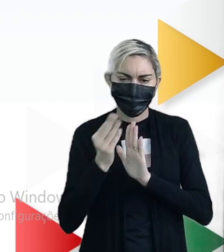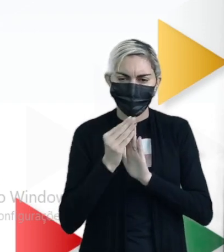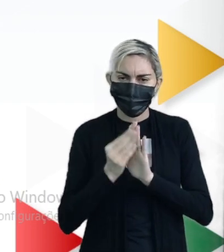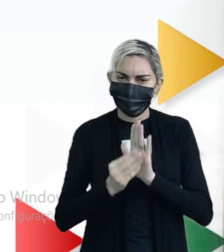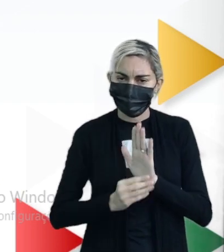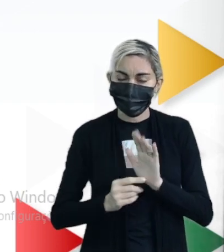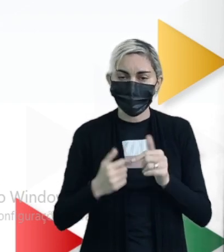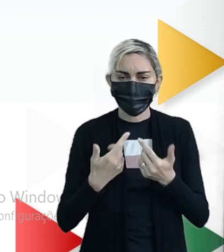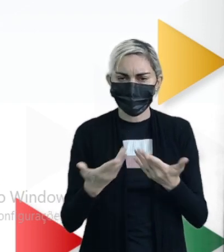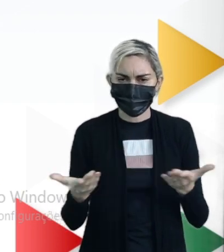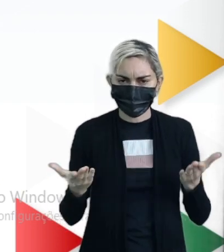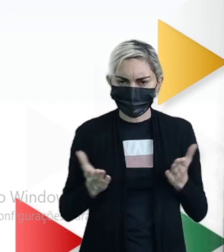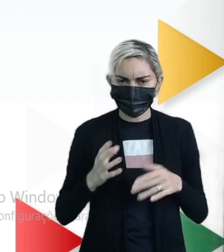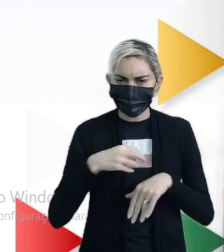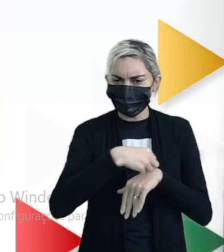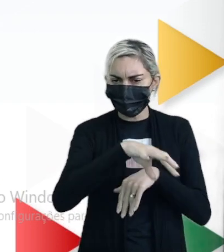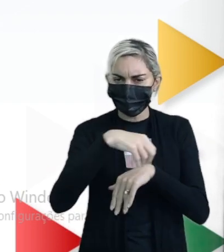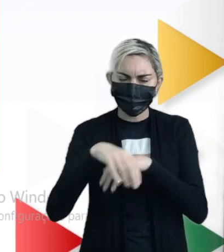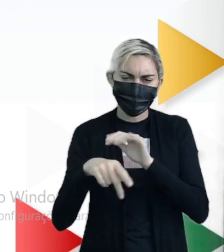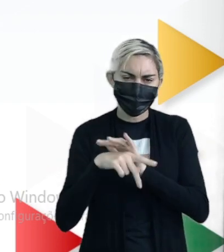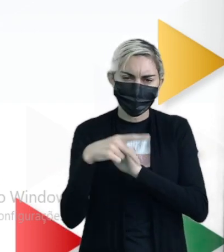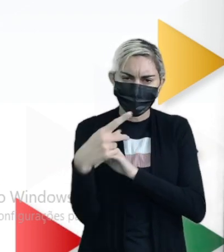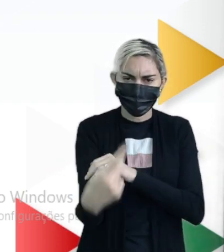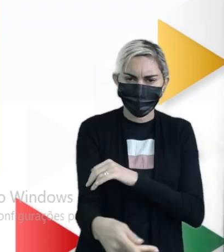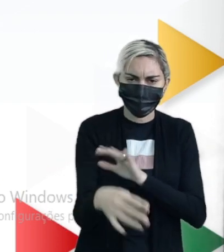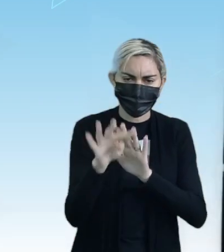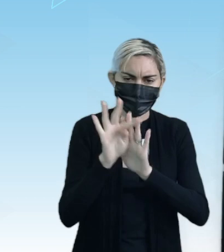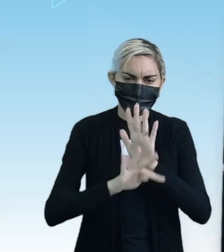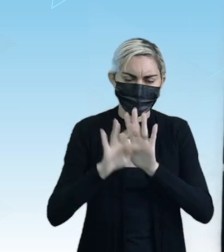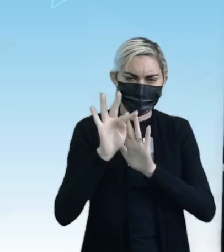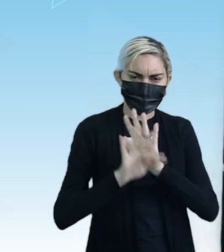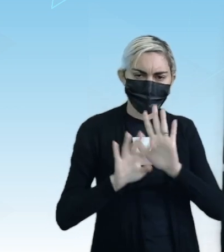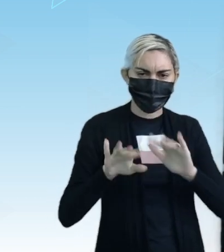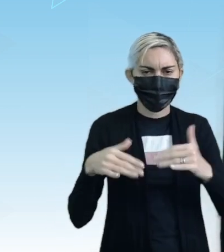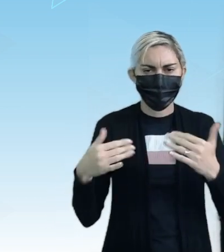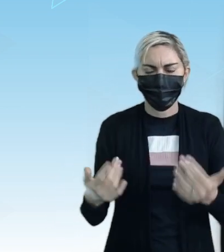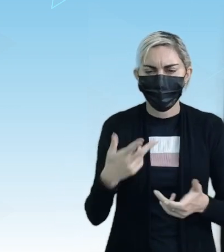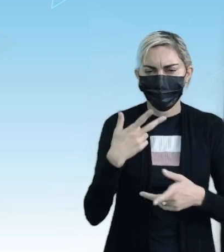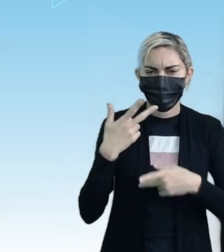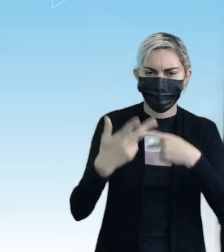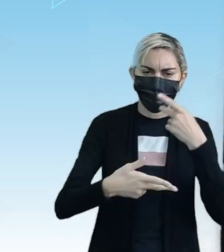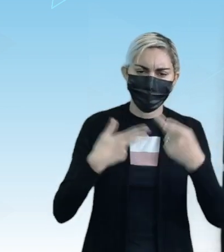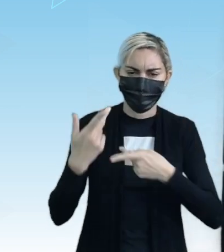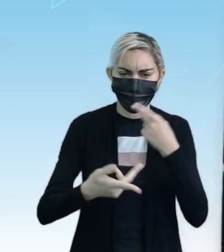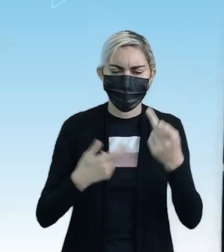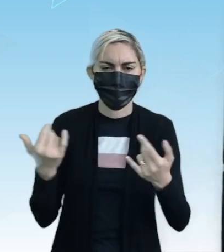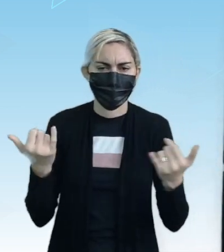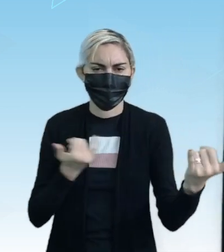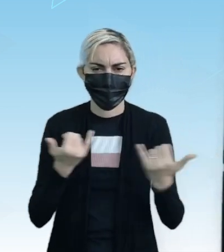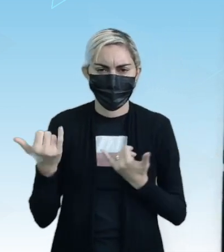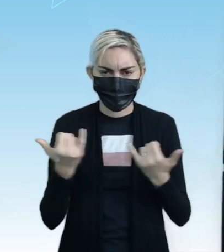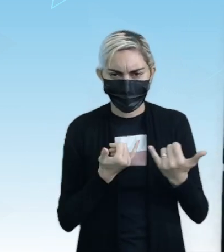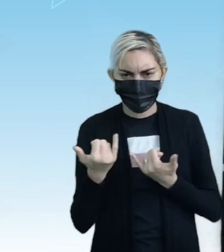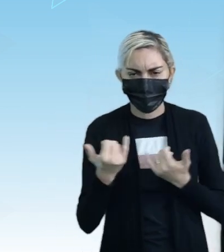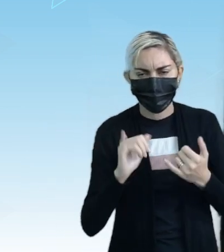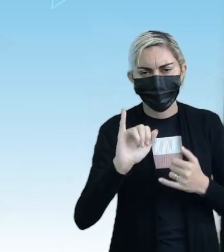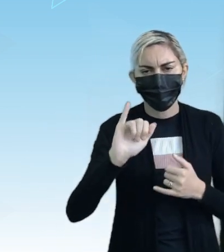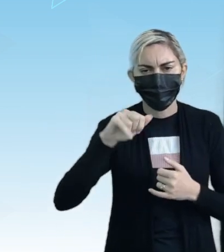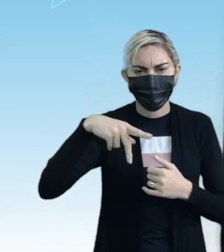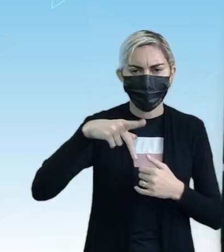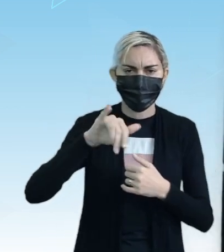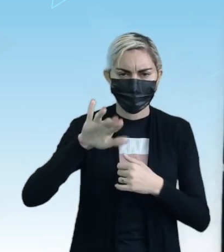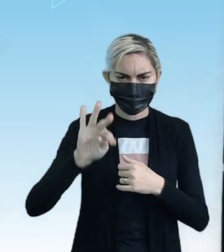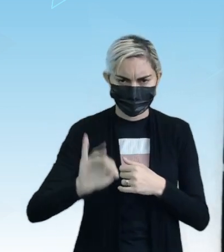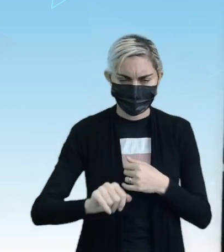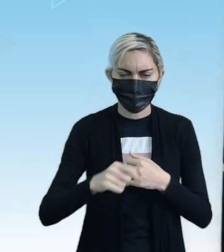mesmo por dados fornecidos pelo próprio texto. Então, quando a gente fala de uma informação implícita,